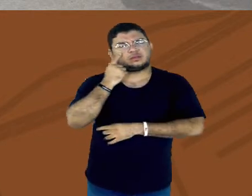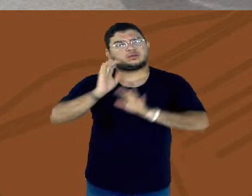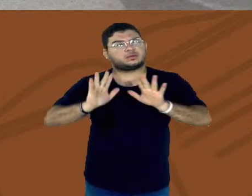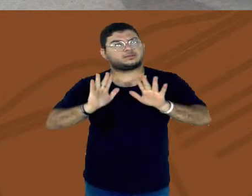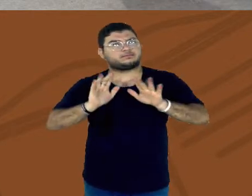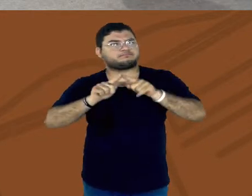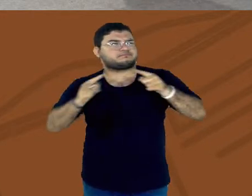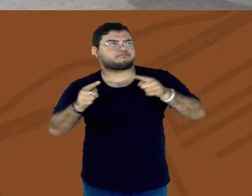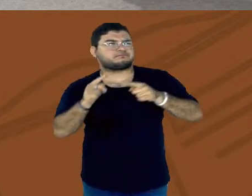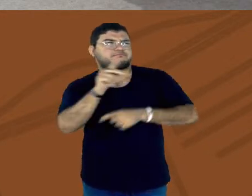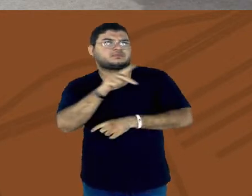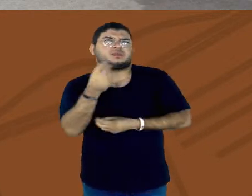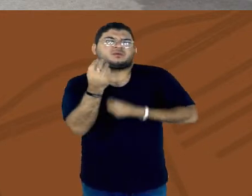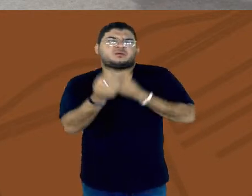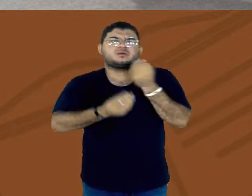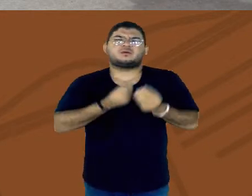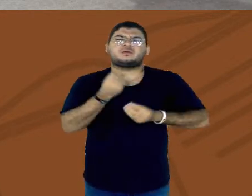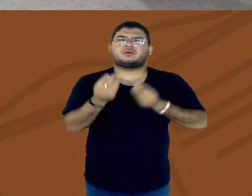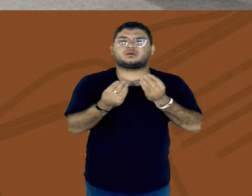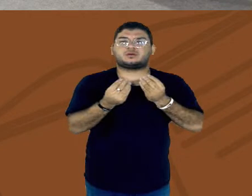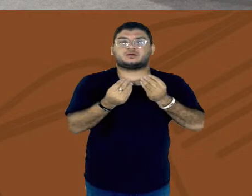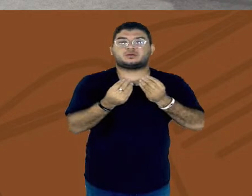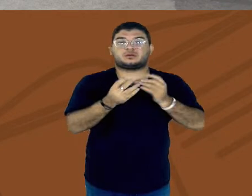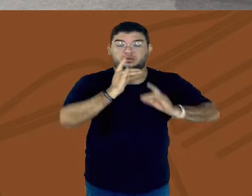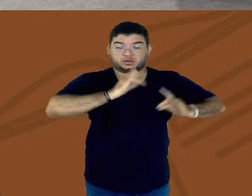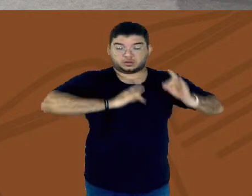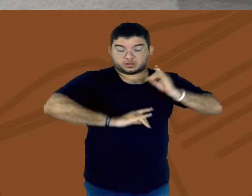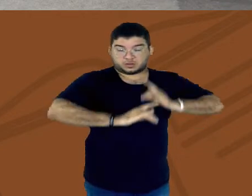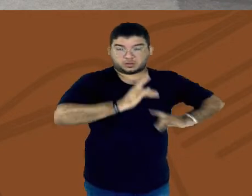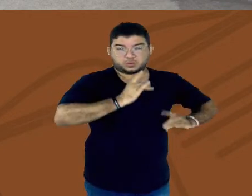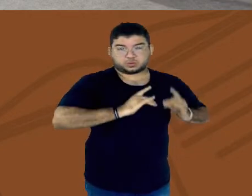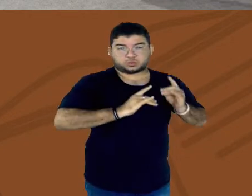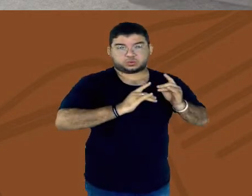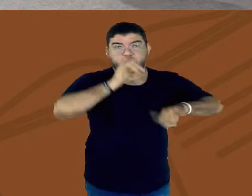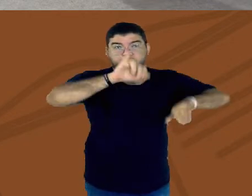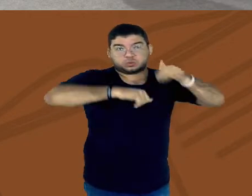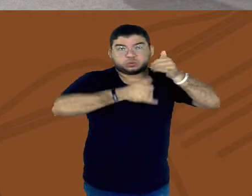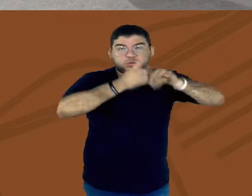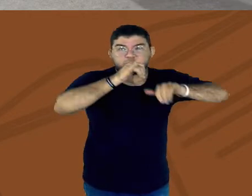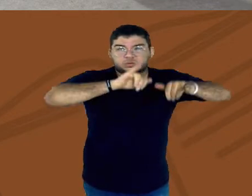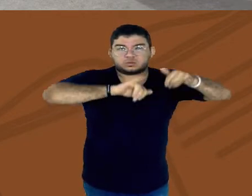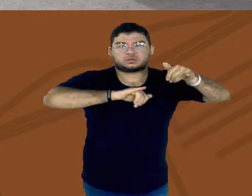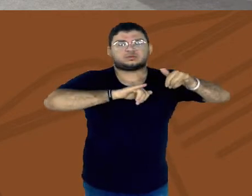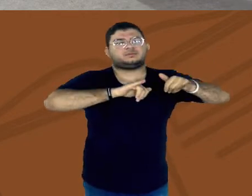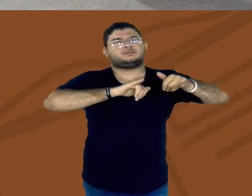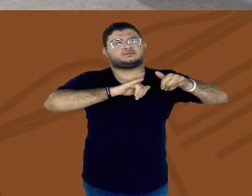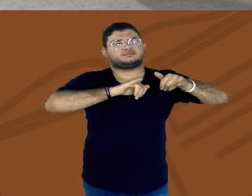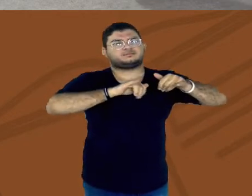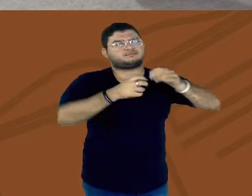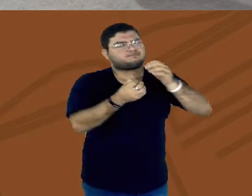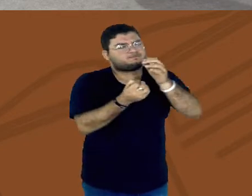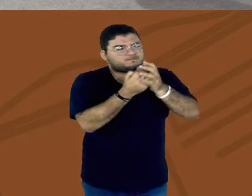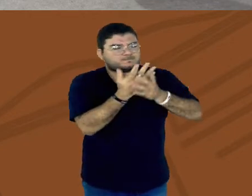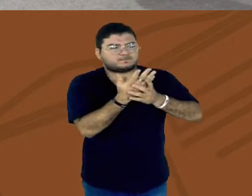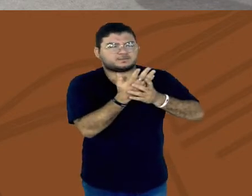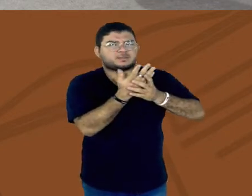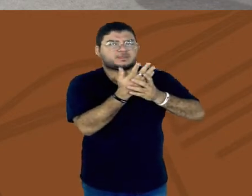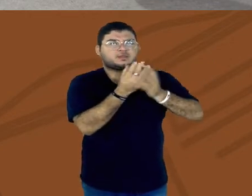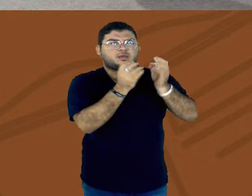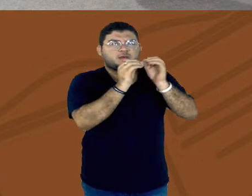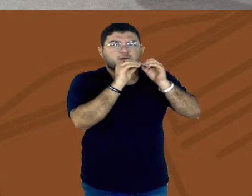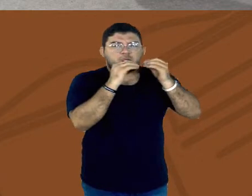Ô, professor, como assim hormônios são substâncias químicas produzidas por